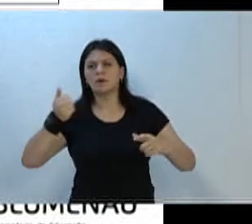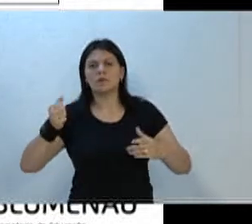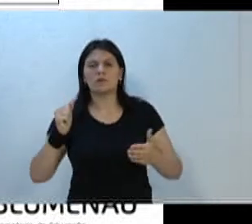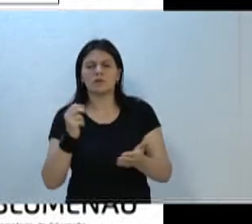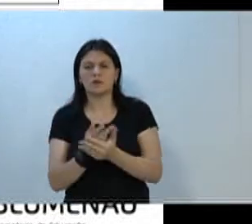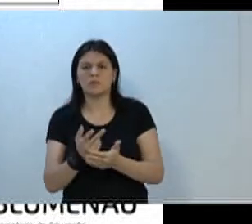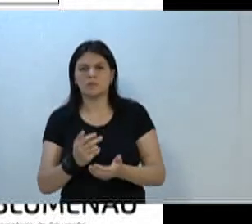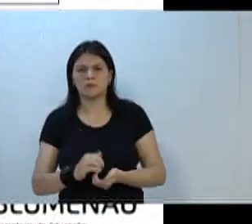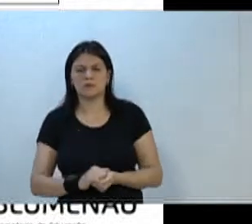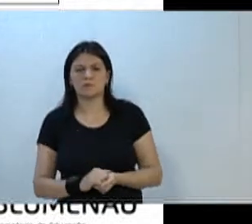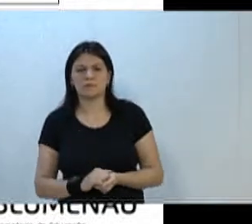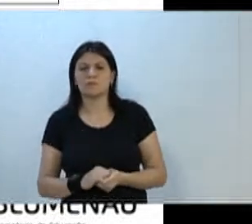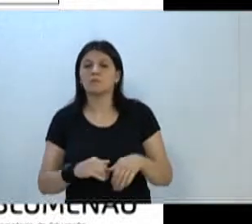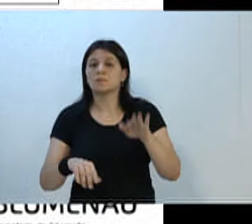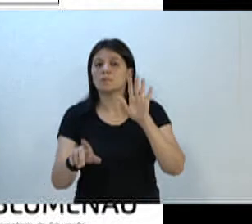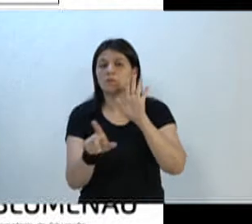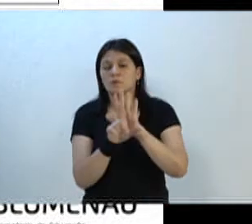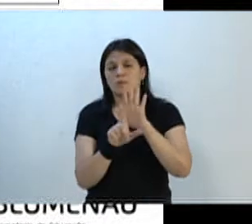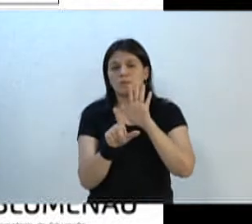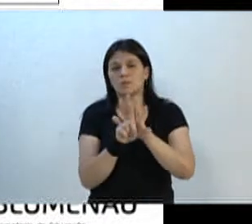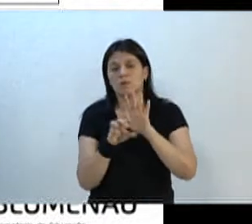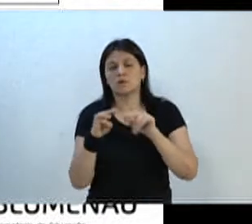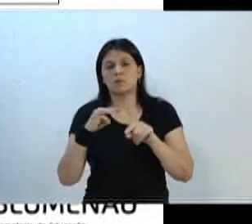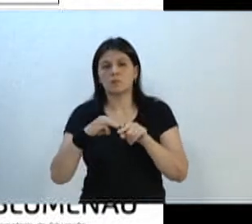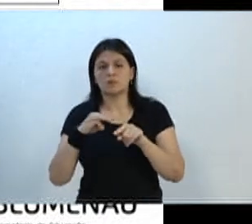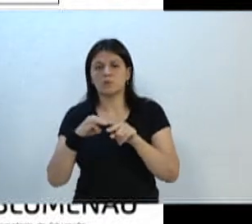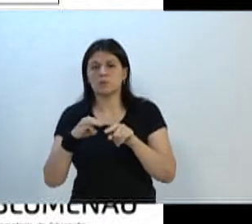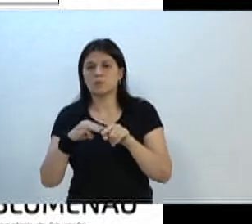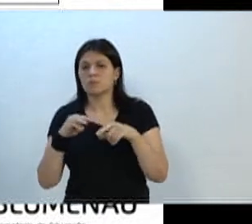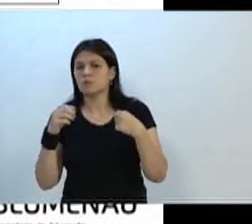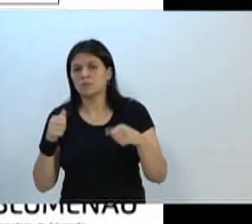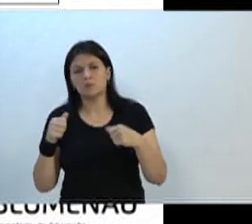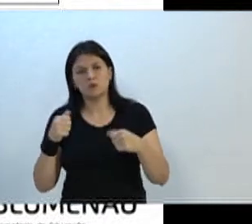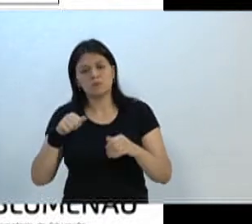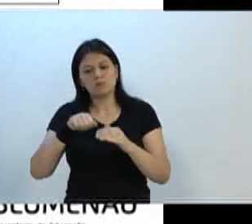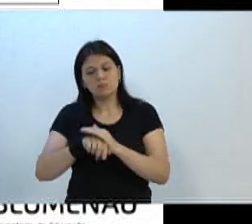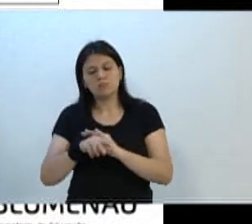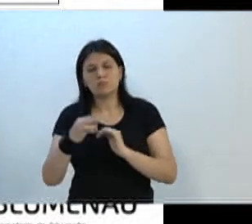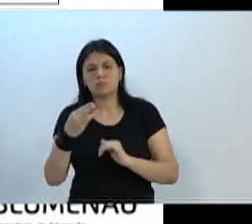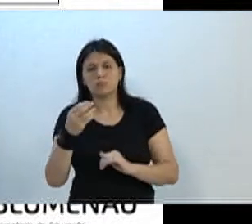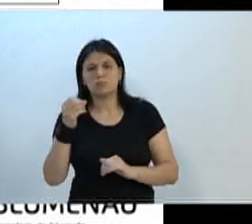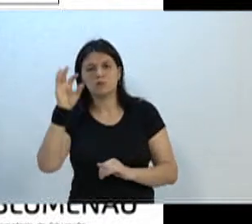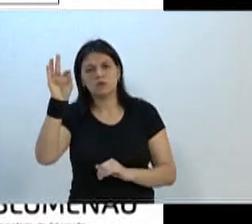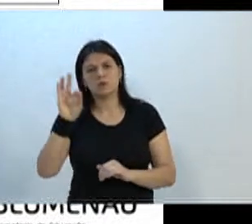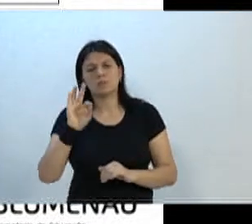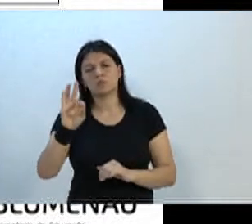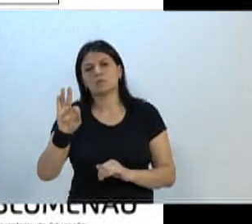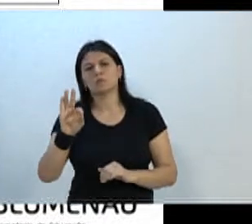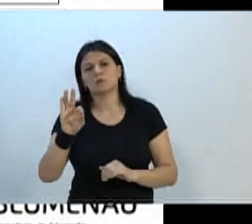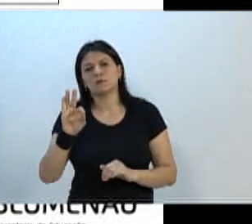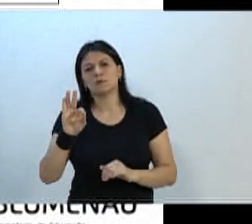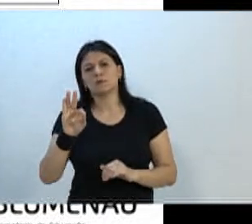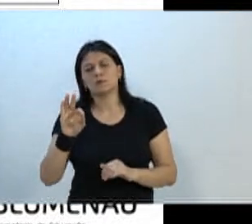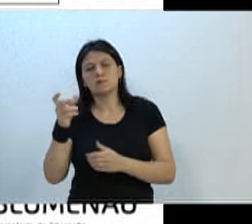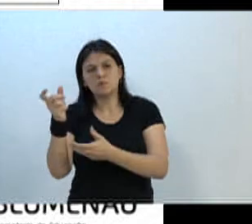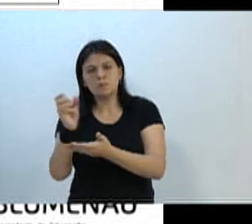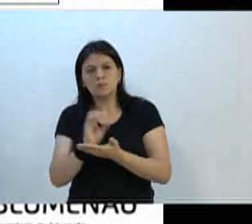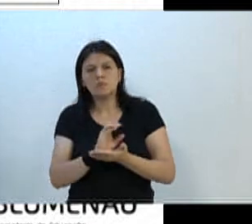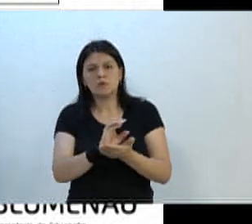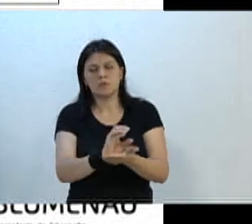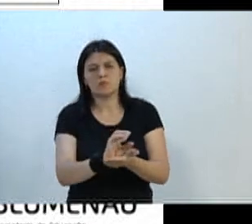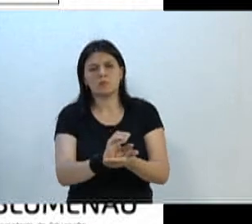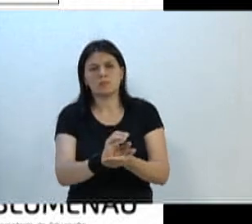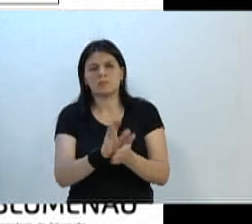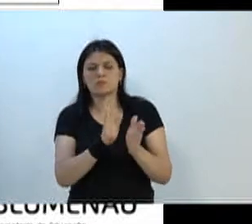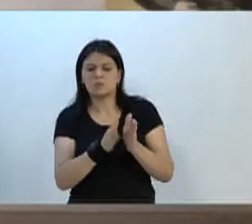por lei o município é obrigado a aplicar 30% no mínimo 30% do recurso recebido do Programa Nacional